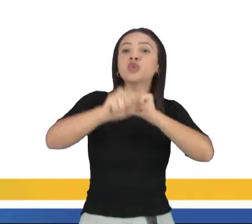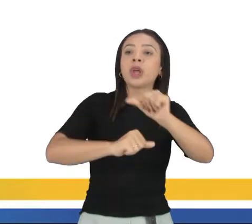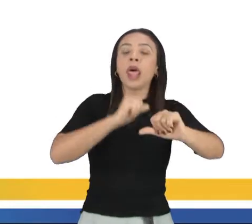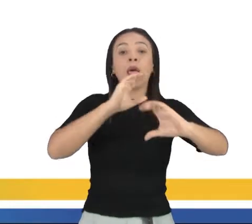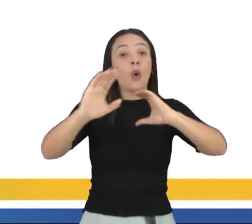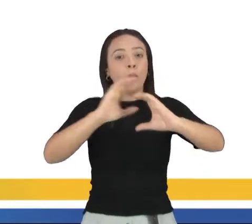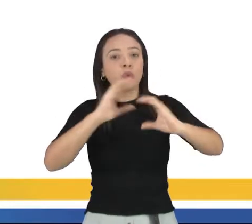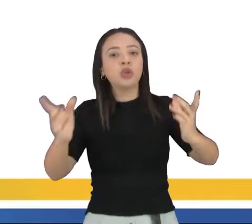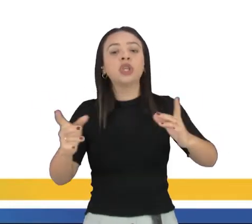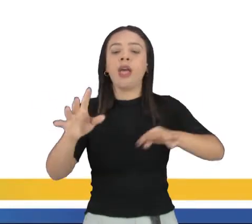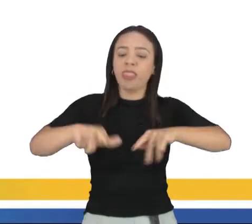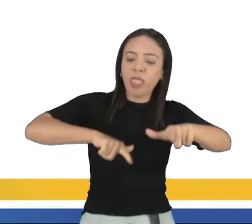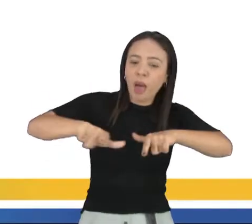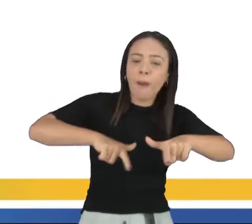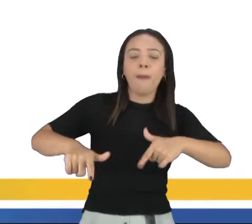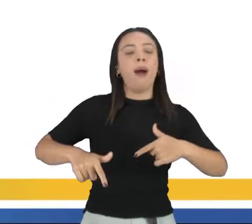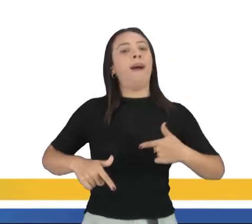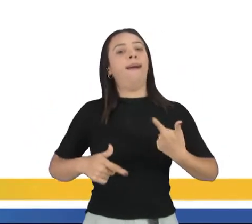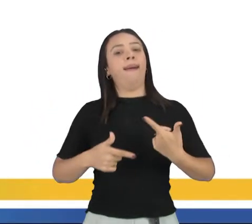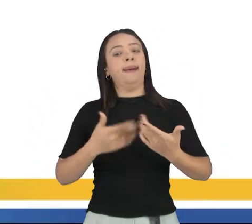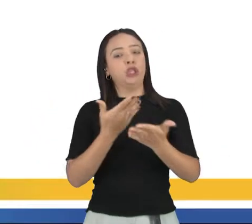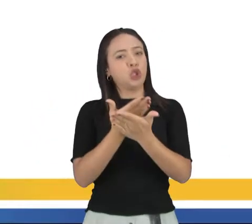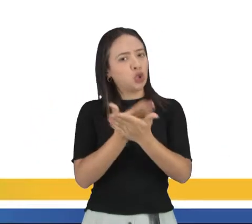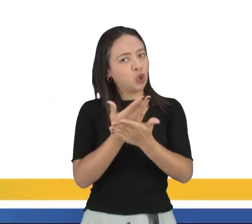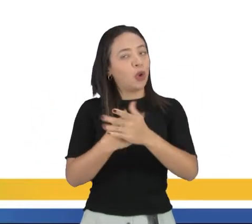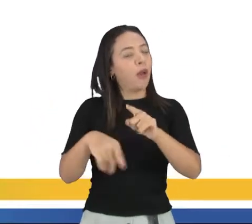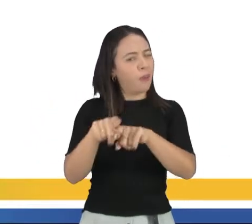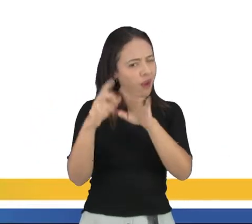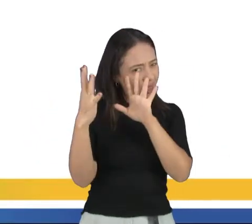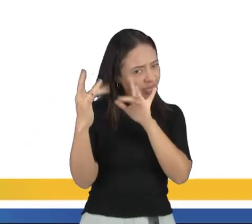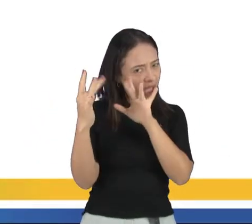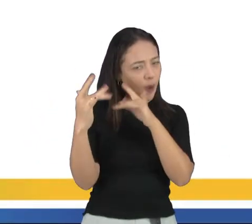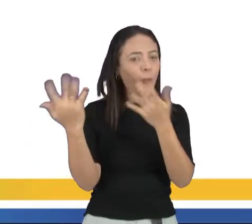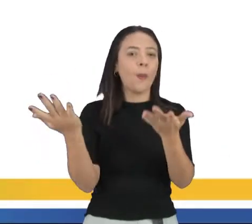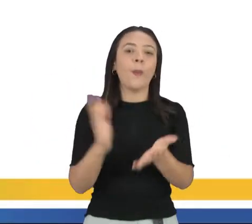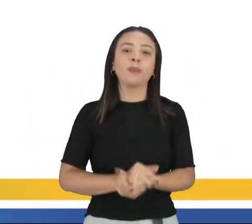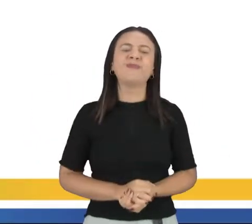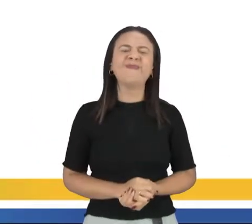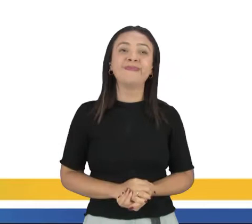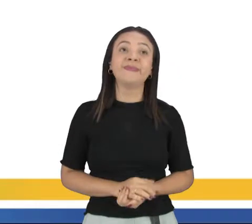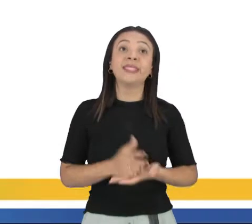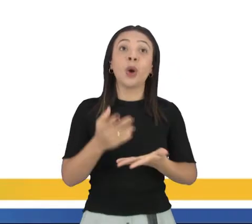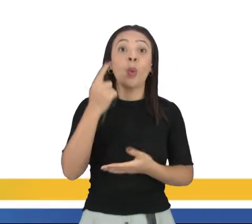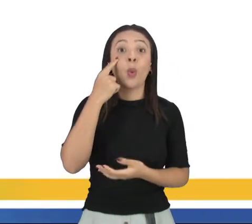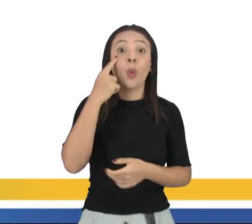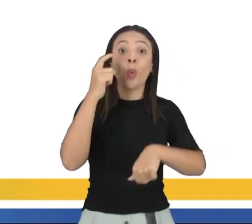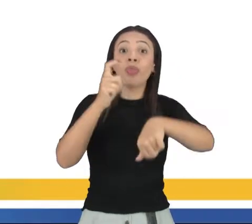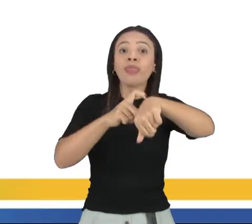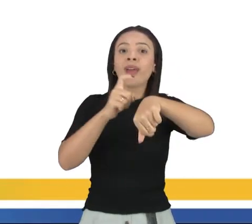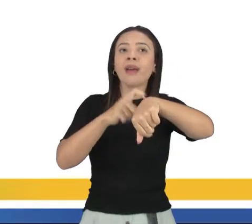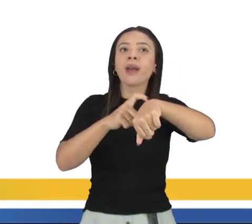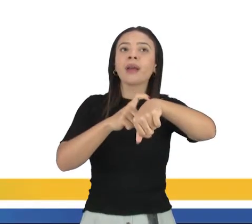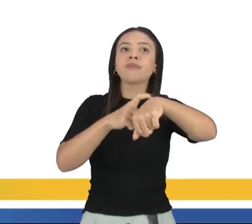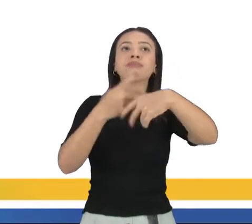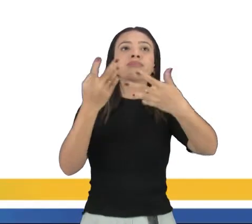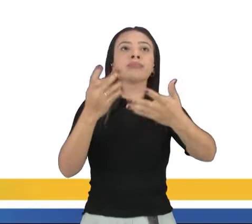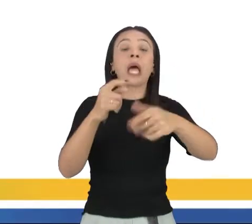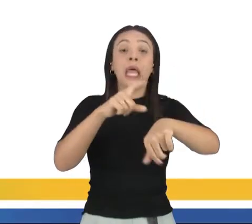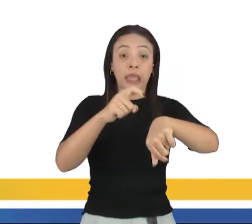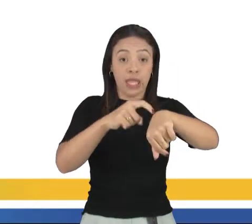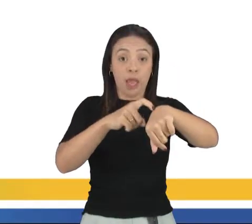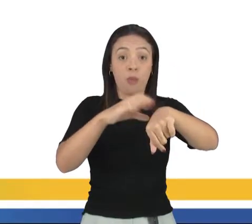a gente estuda trabalha e também na agora né pessoal E aí a gente veio para o tempo né pessoal existe o